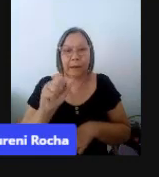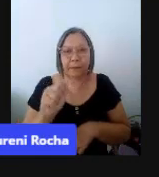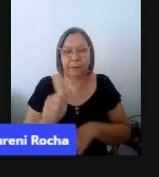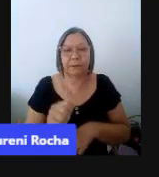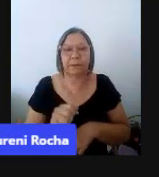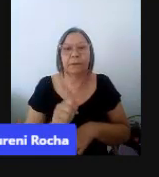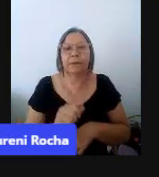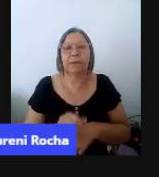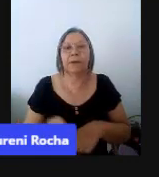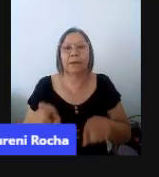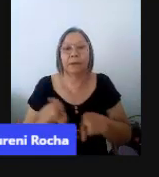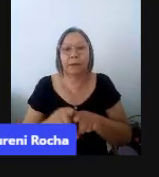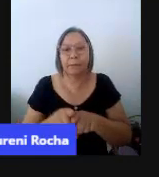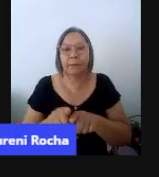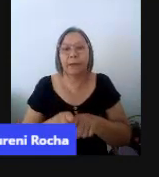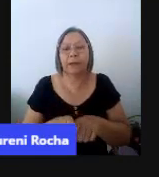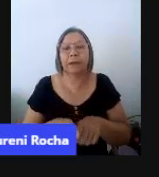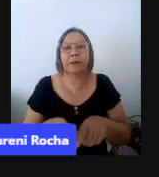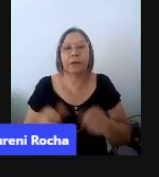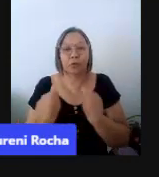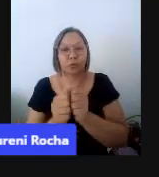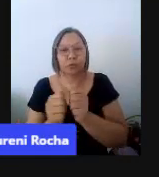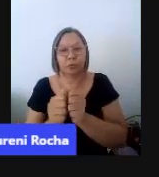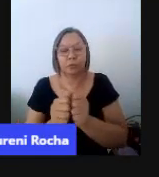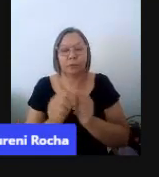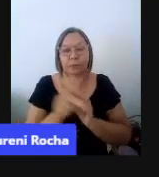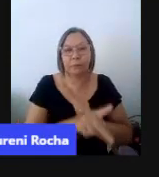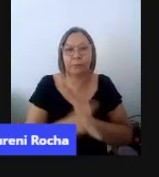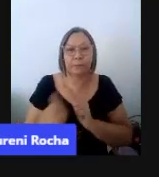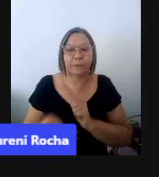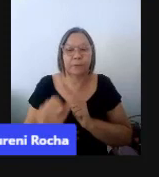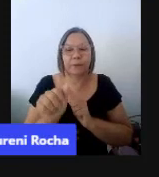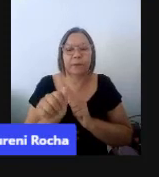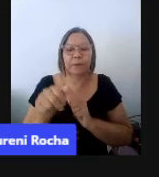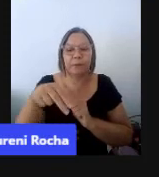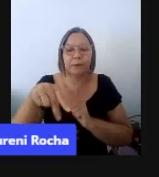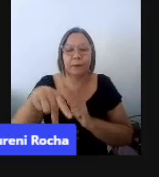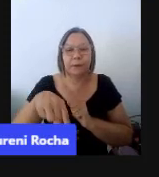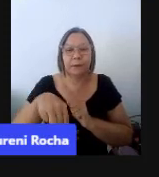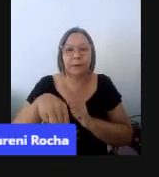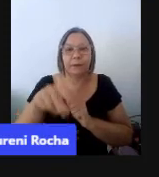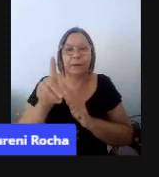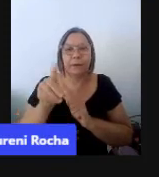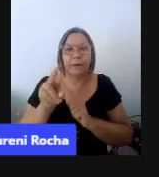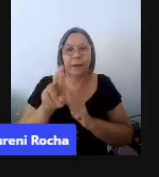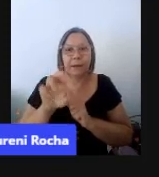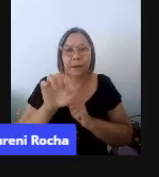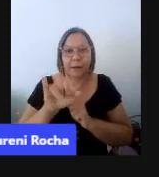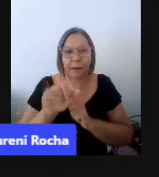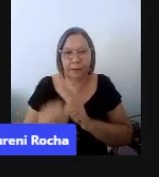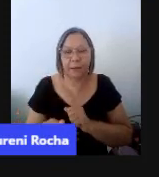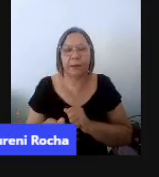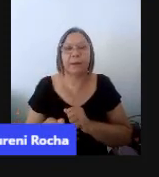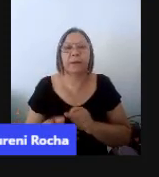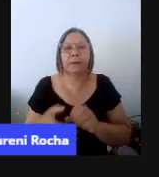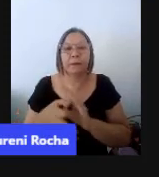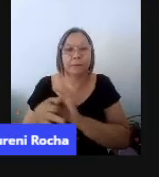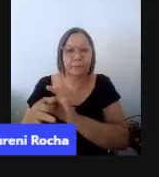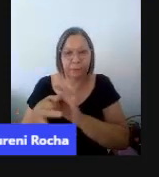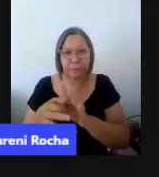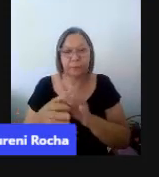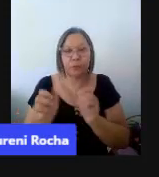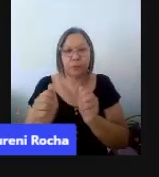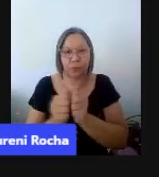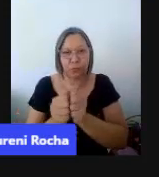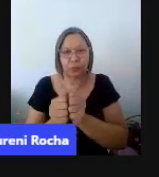professora Andrea também faz parte, e ela é responsável pela implementação do plano de ação, de educação